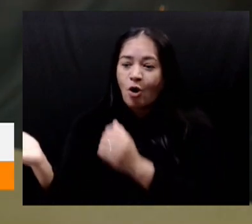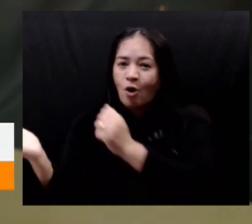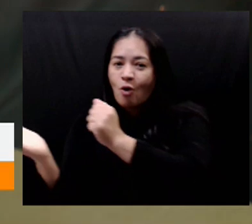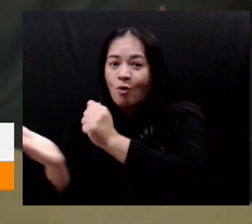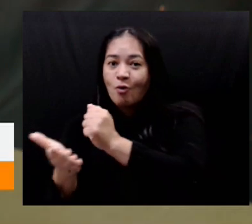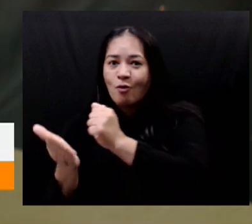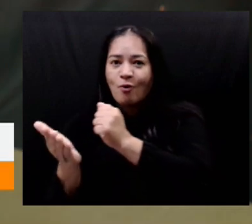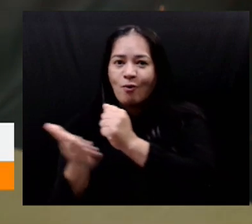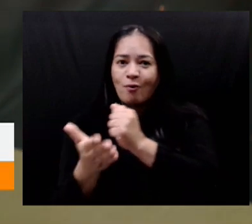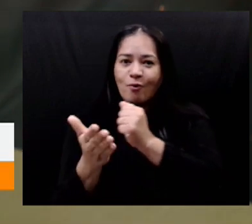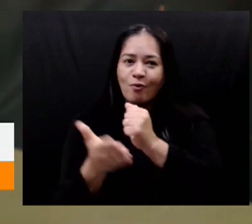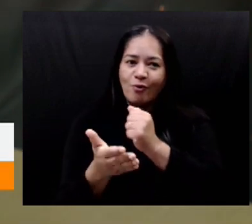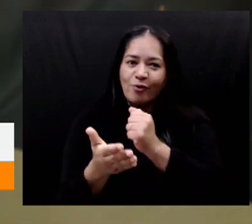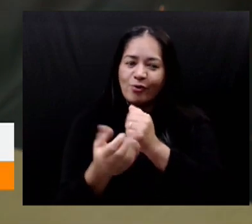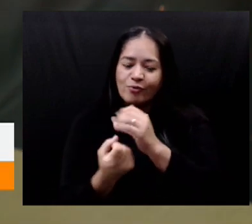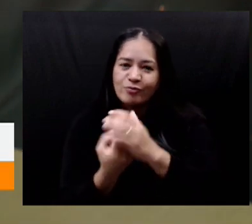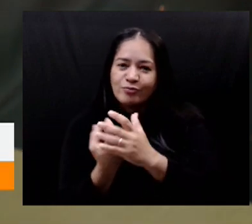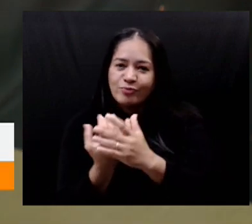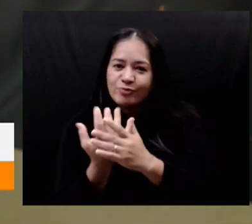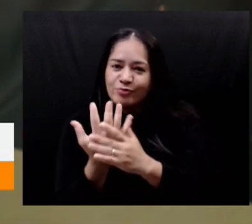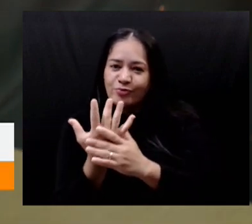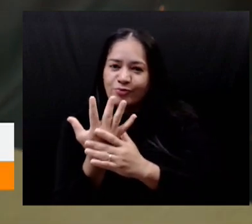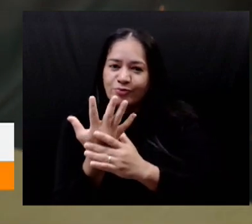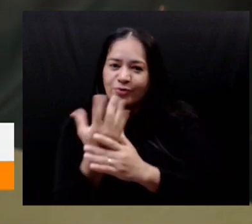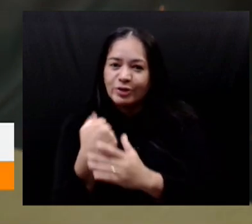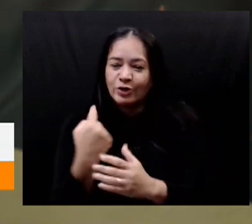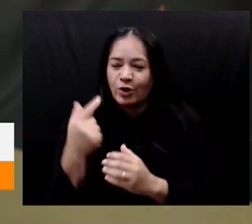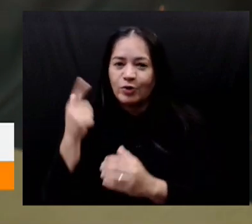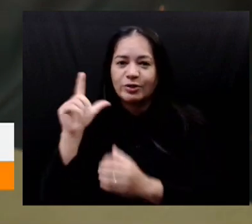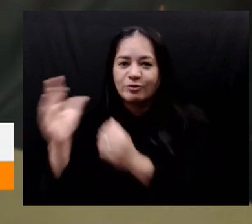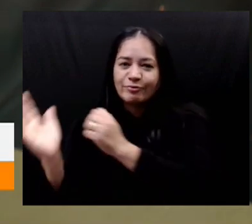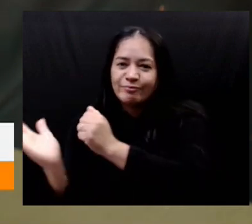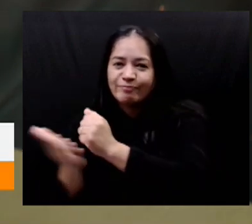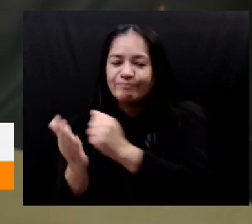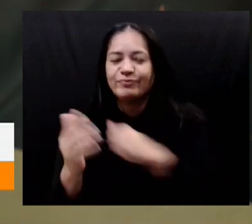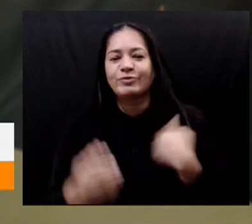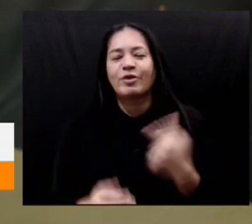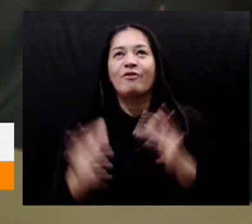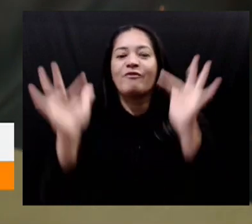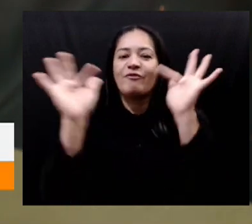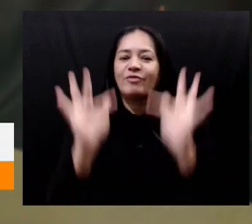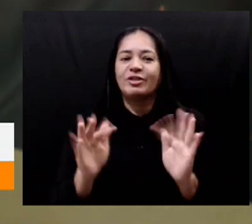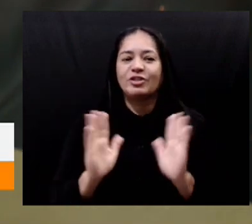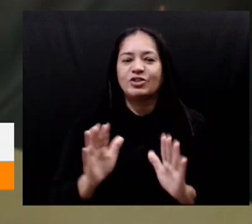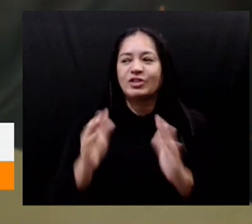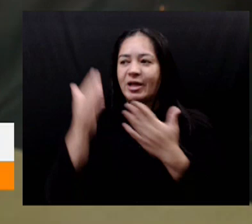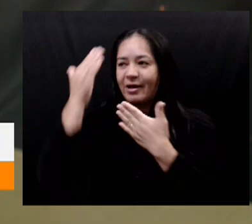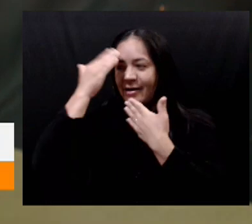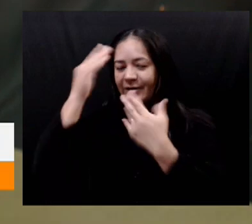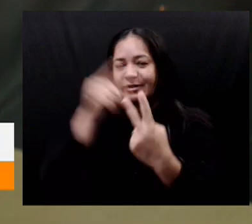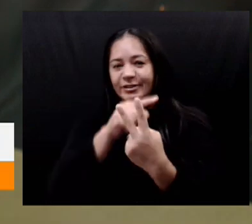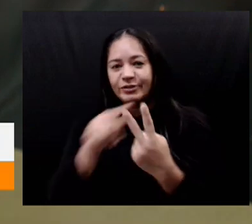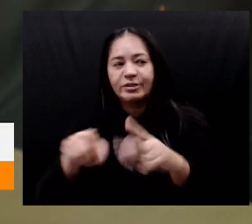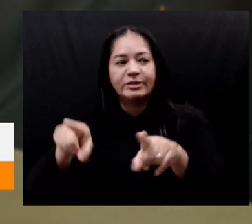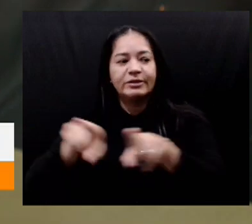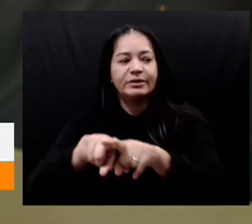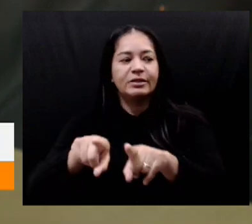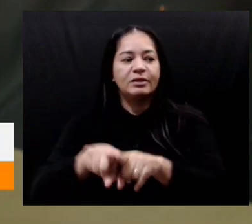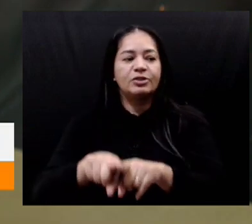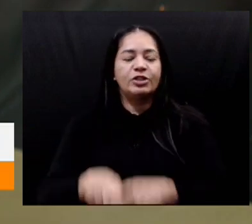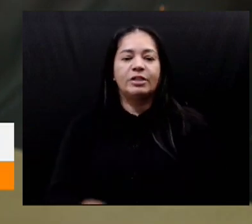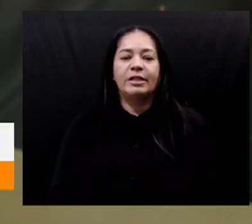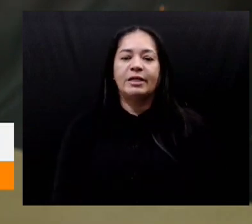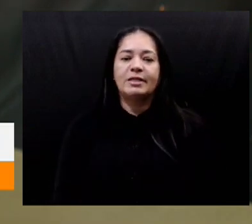vai germinar, a gente fica feliz demais. Então já agradeço vocês duas, agradeço também você que está aí do outro lado, você que está